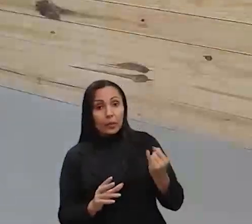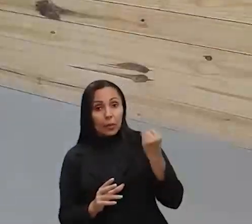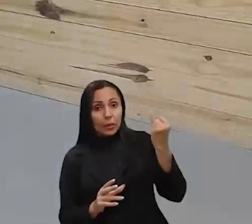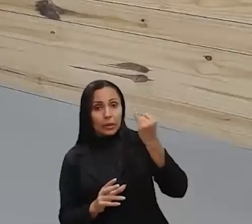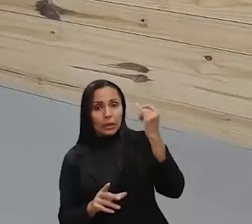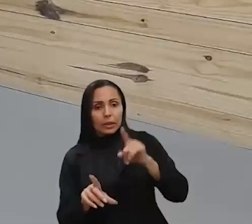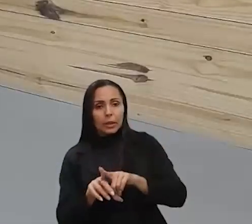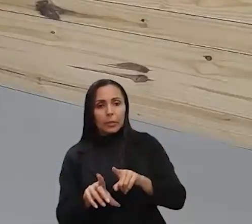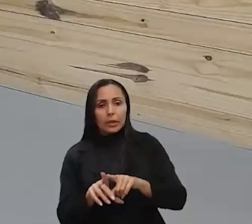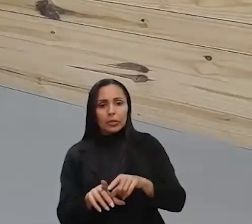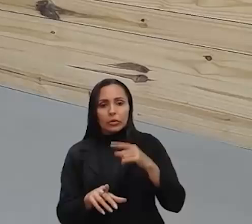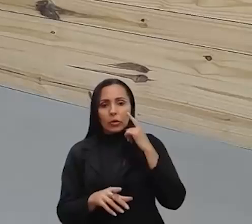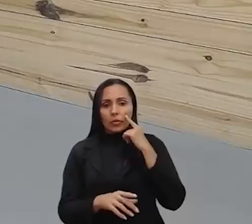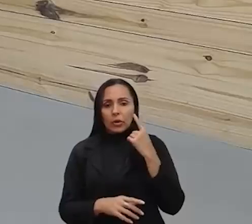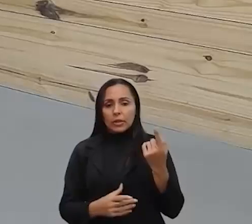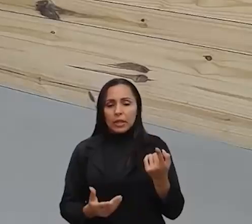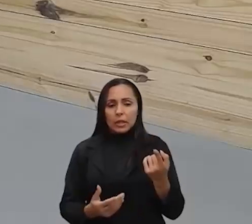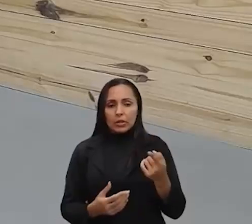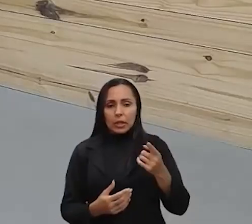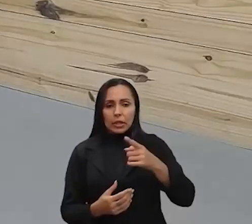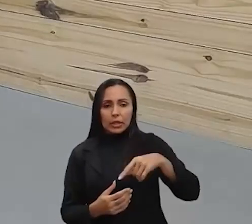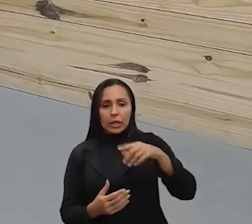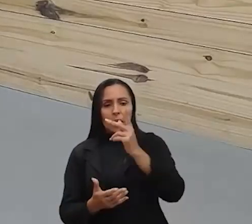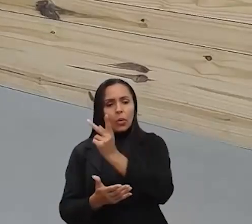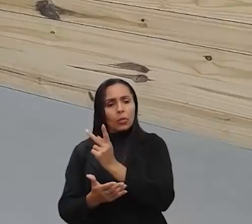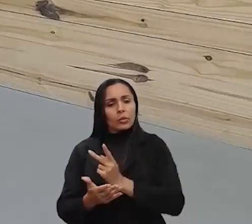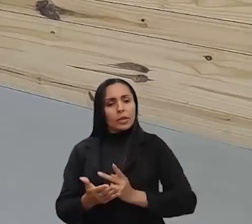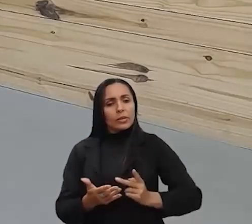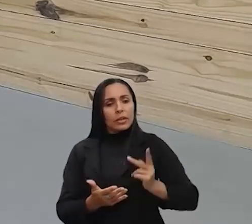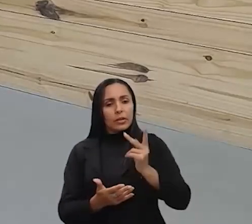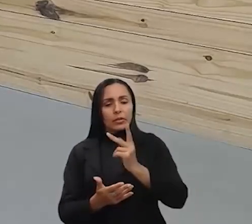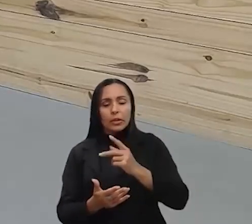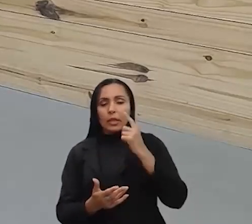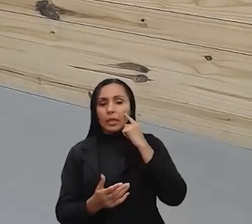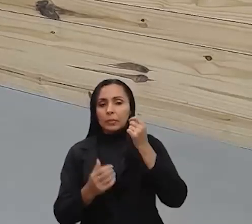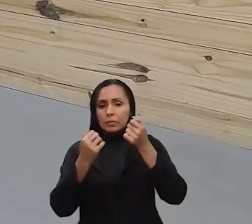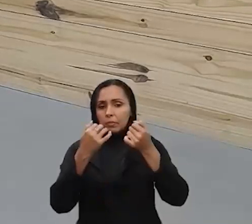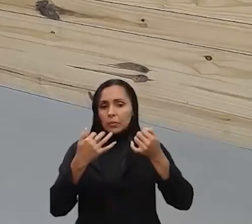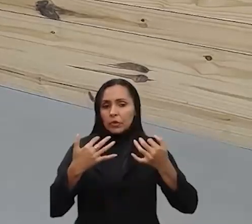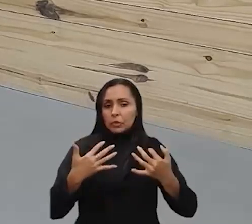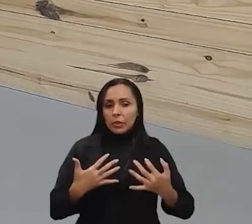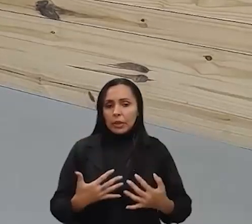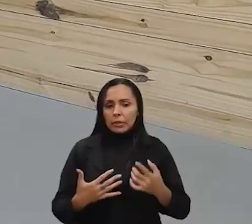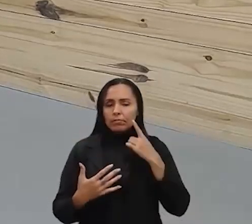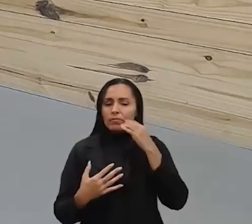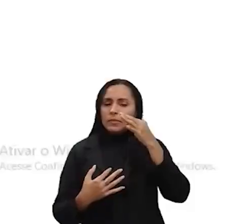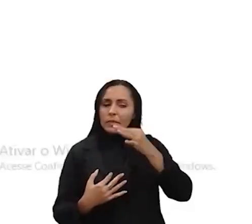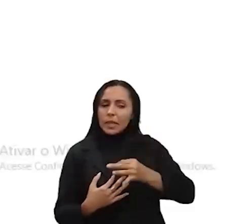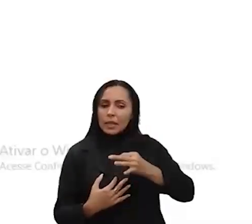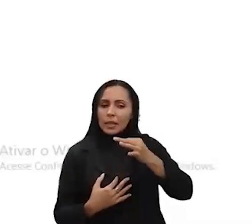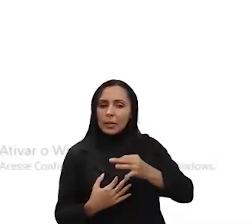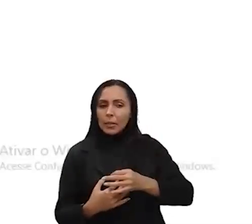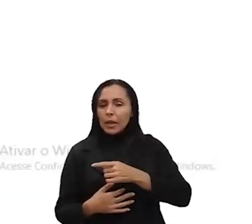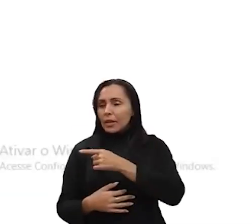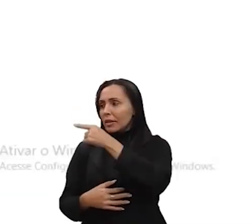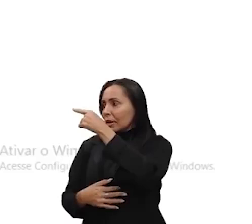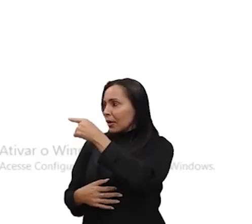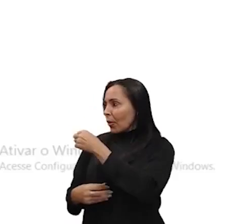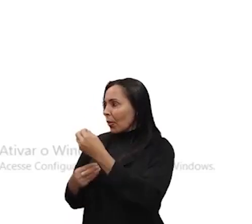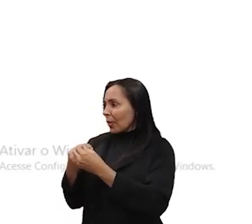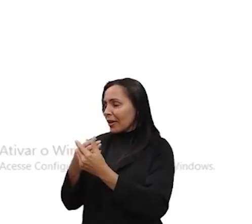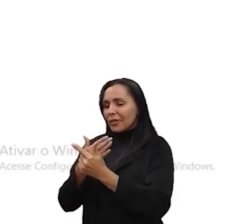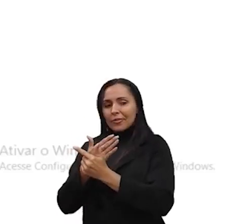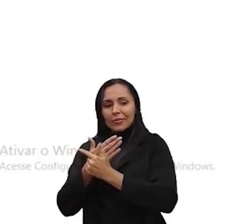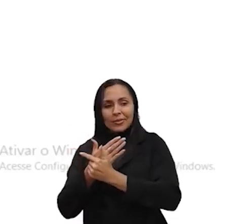com vocês aí na tela um desenho onde ele demonstra exatamente como as coisas